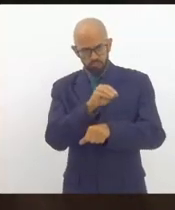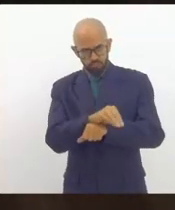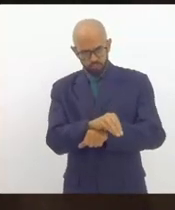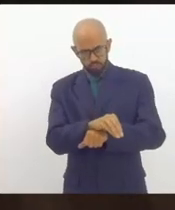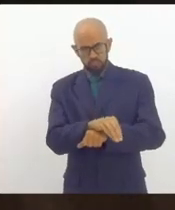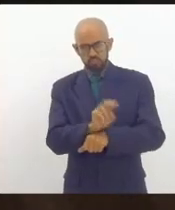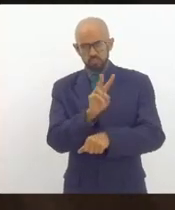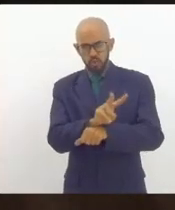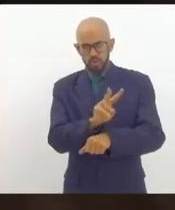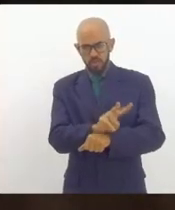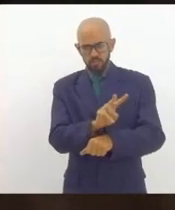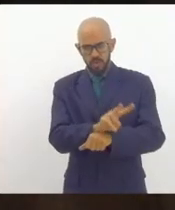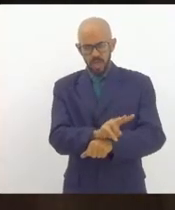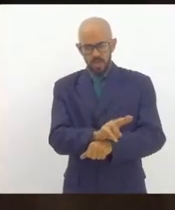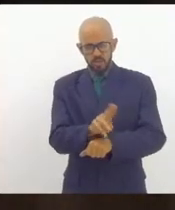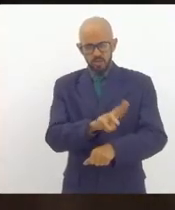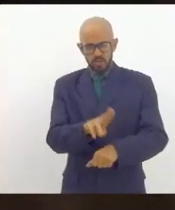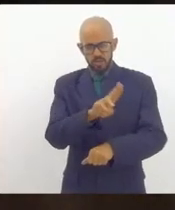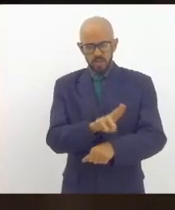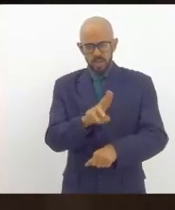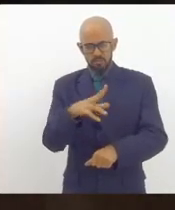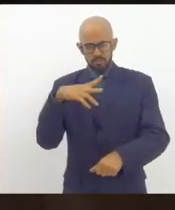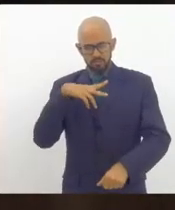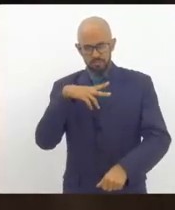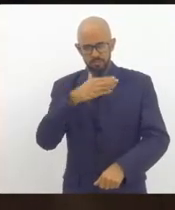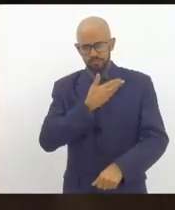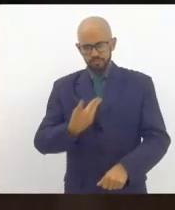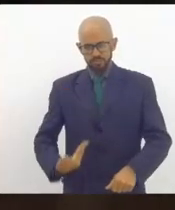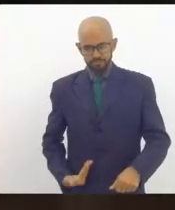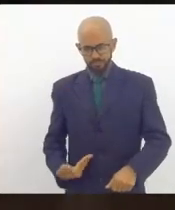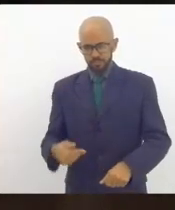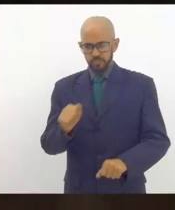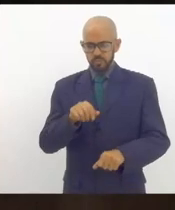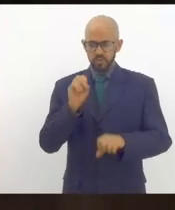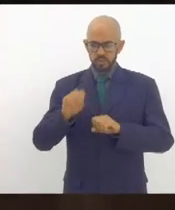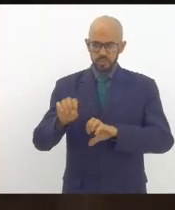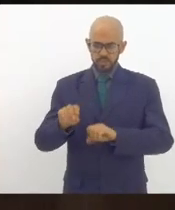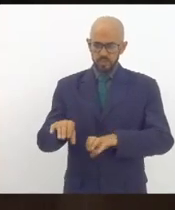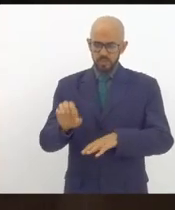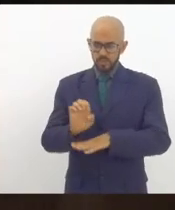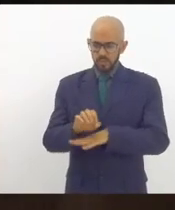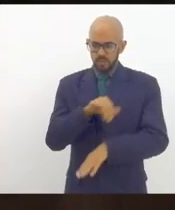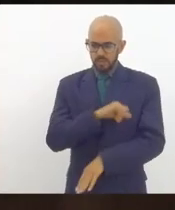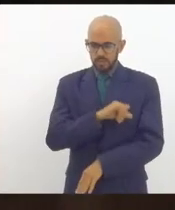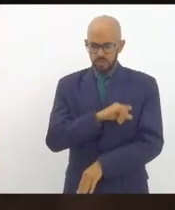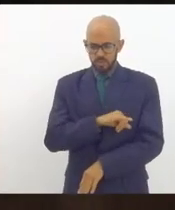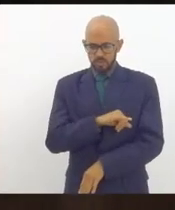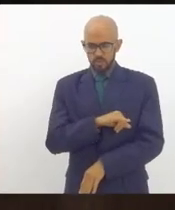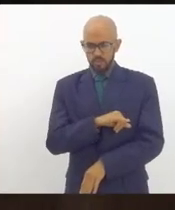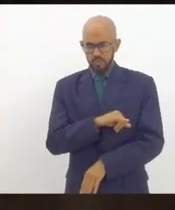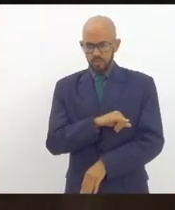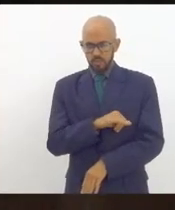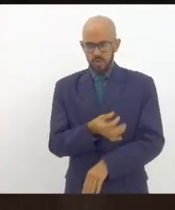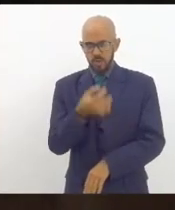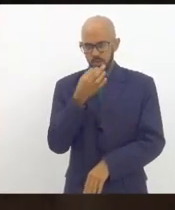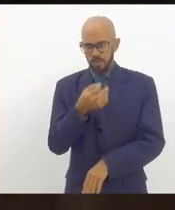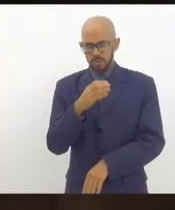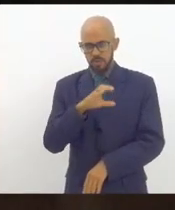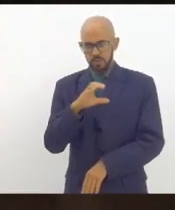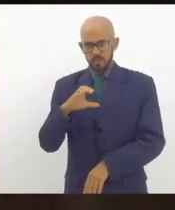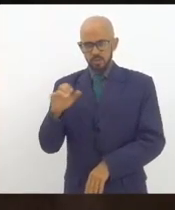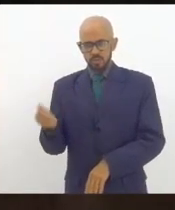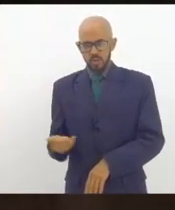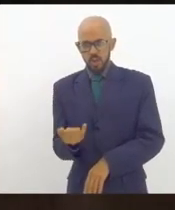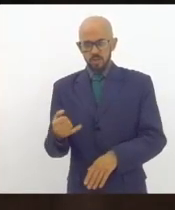unidades das redes públicas e privadas de ensino do Estado do Rio de Janeiro apareceu na ccj